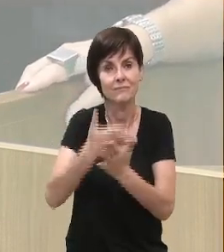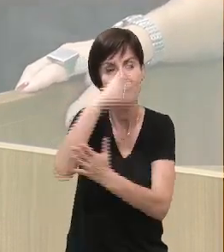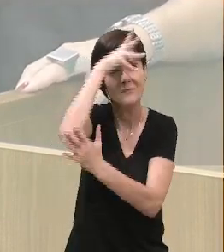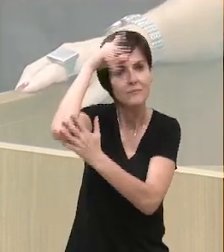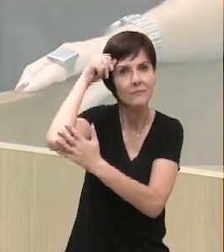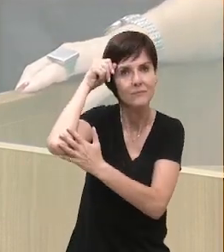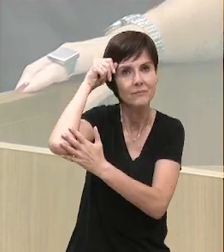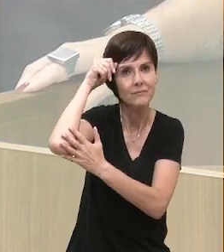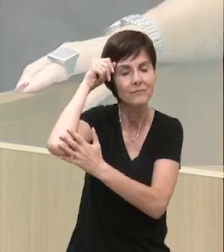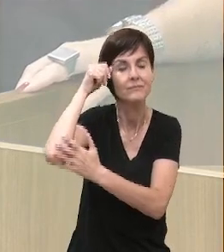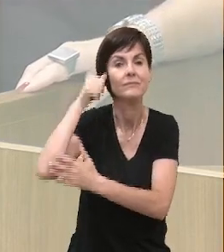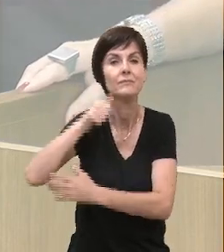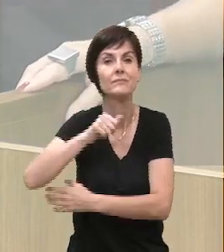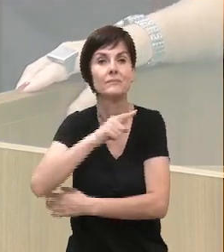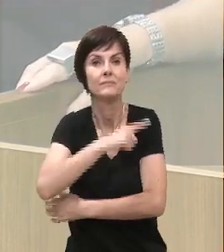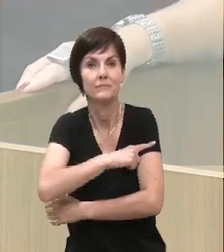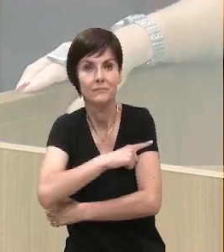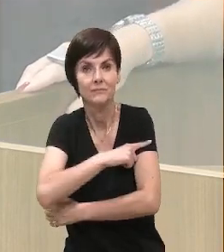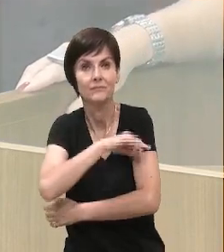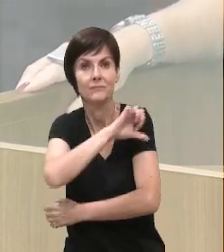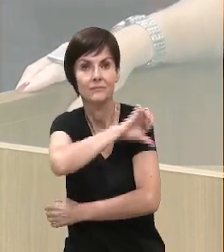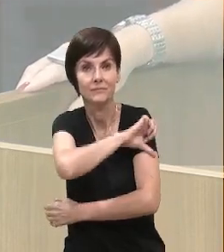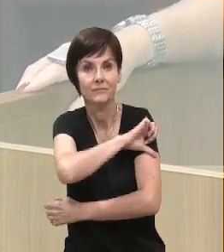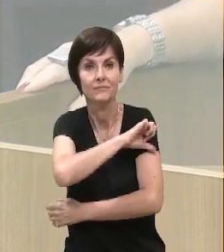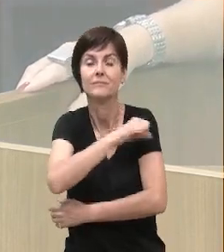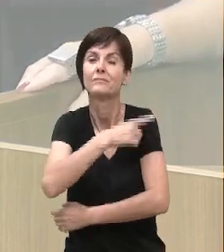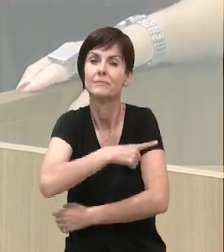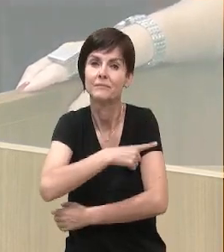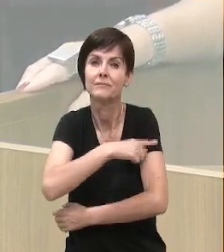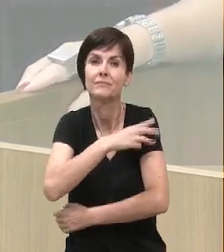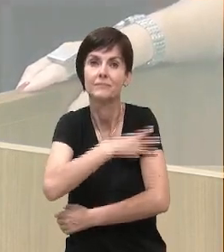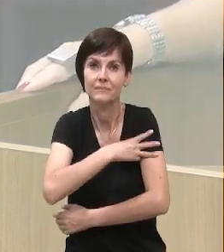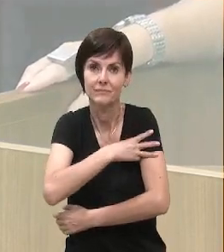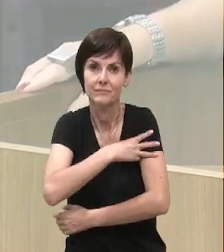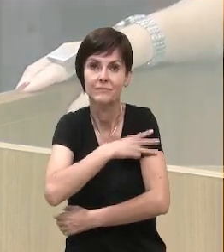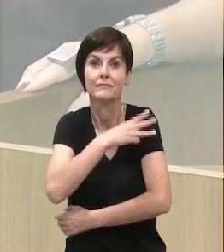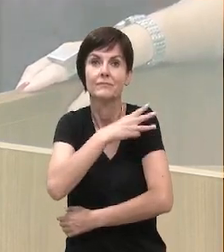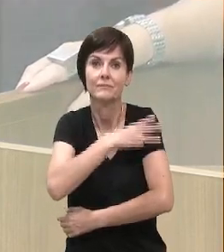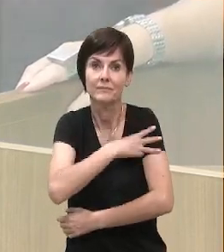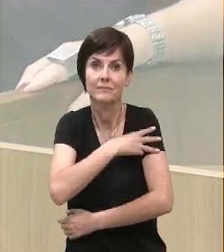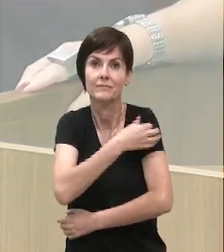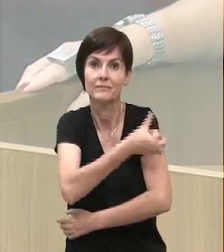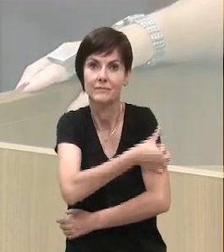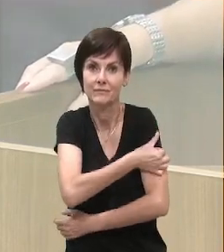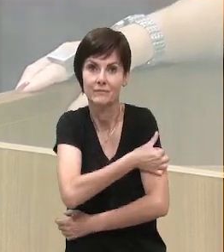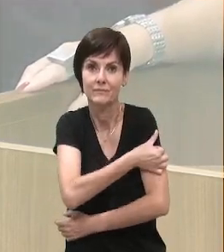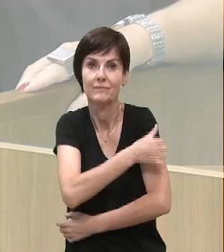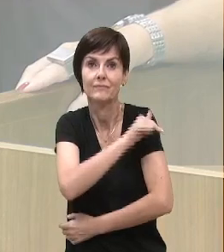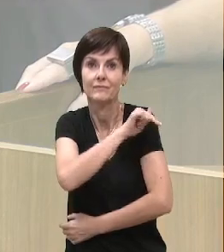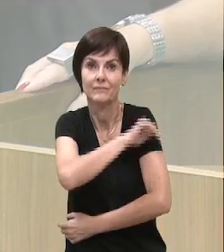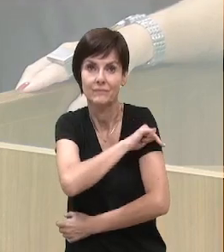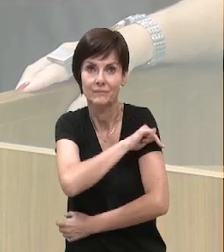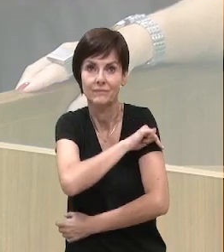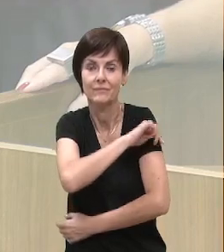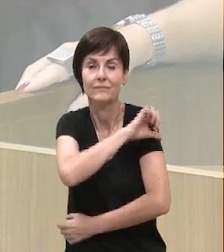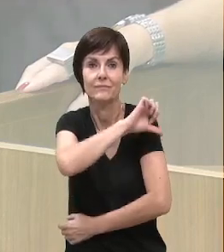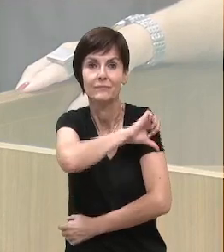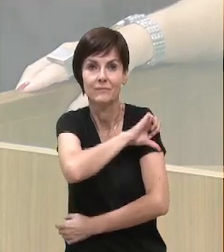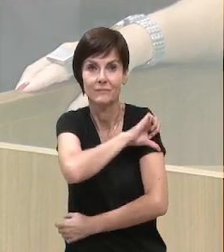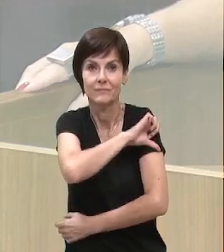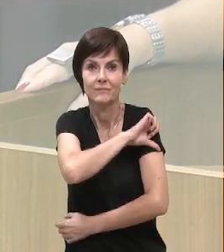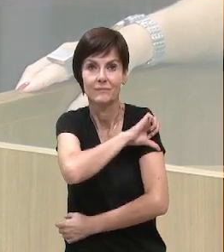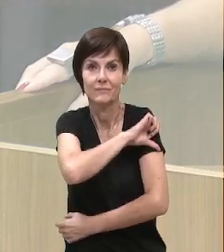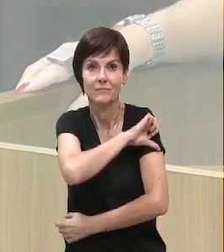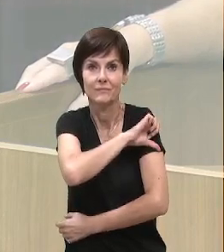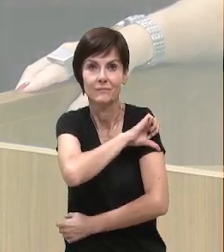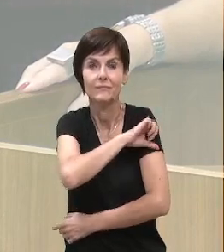municipais, de 1º a 3º ano, de 3º ao 6º e do 7º ao 9º ano, além